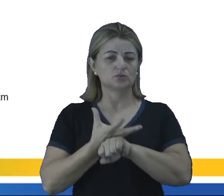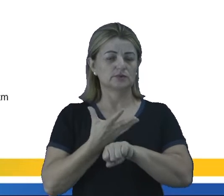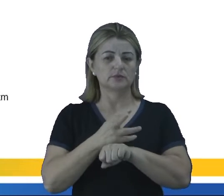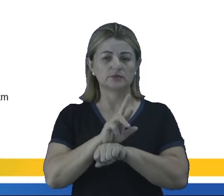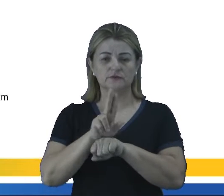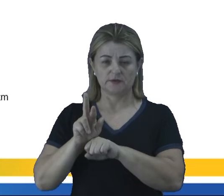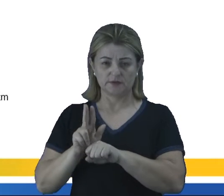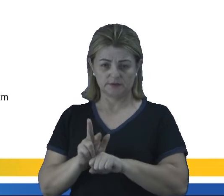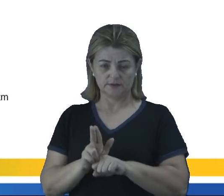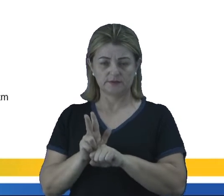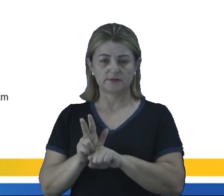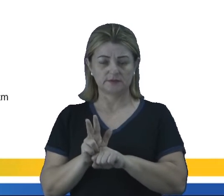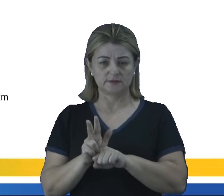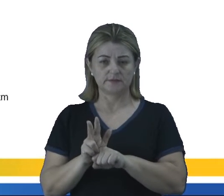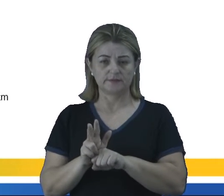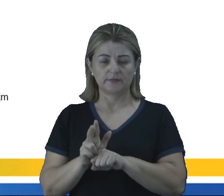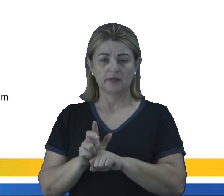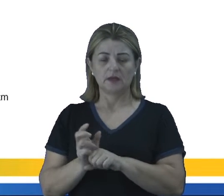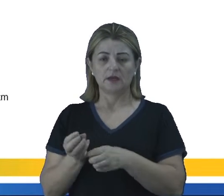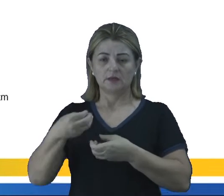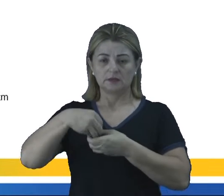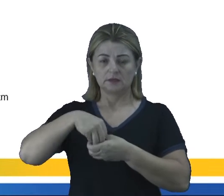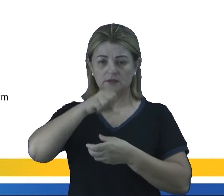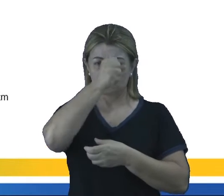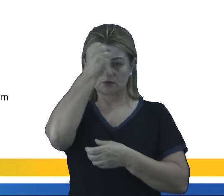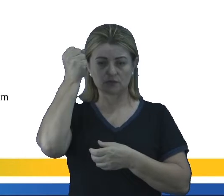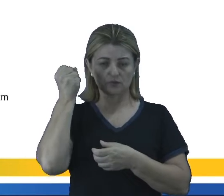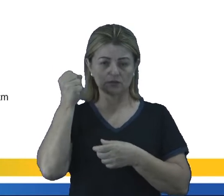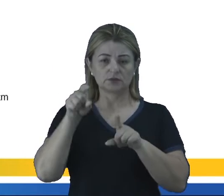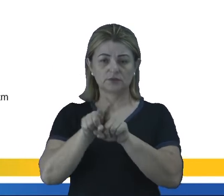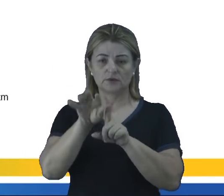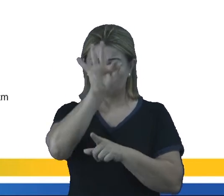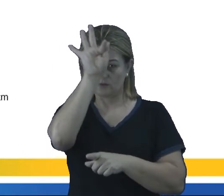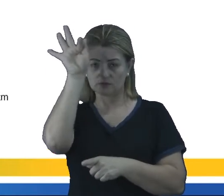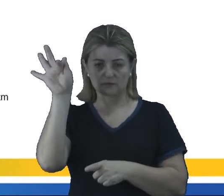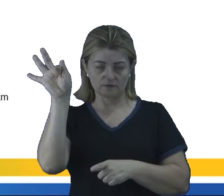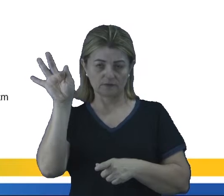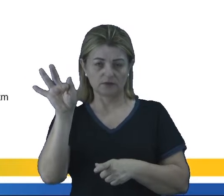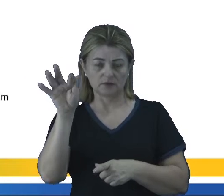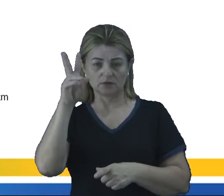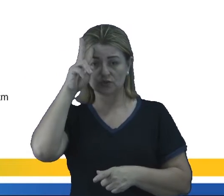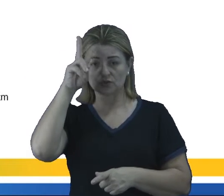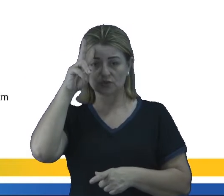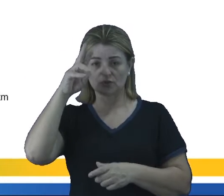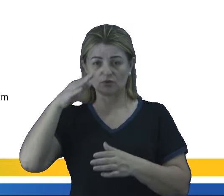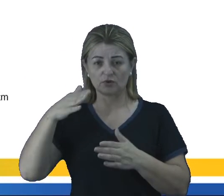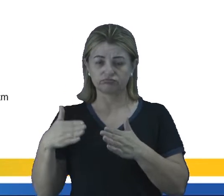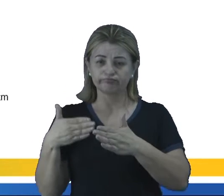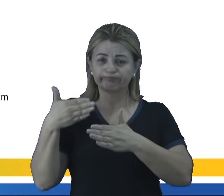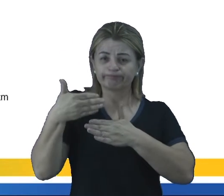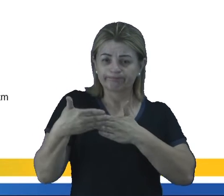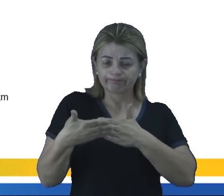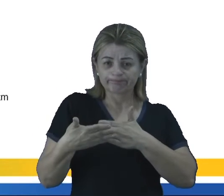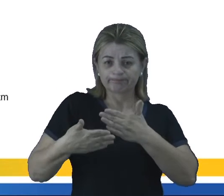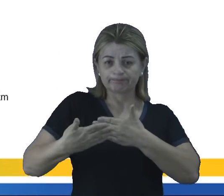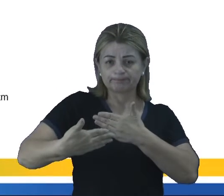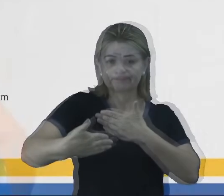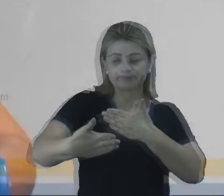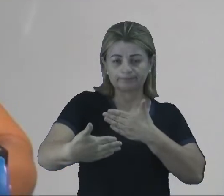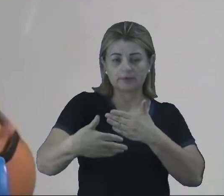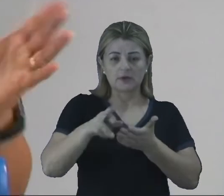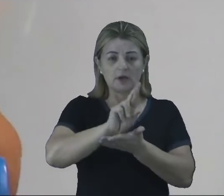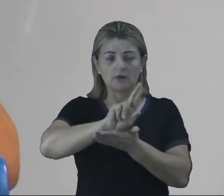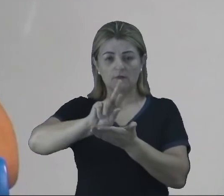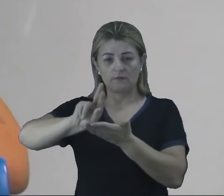eles: A. Identificação com a natureza, condoreirismo, erotismo. B. Aspiração